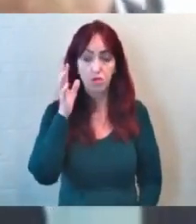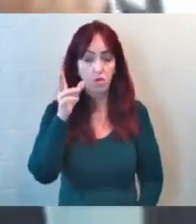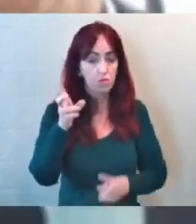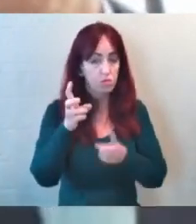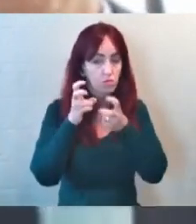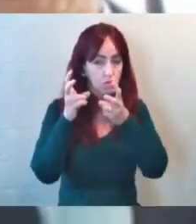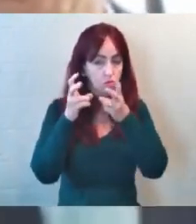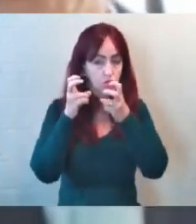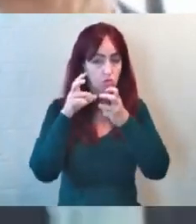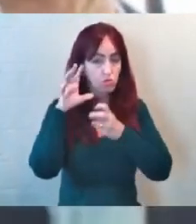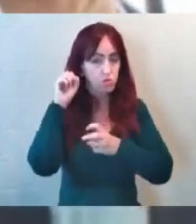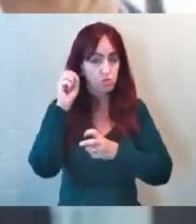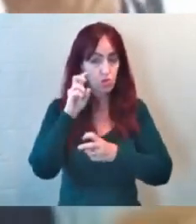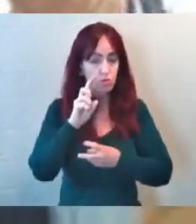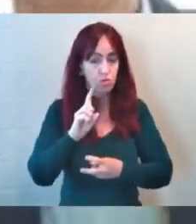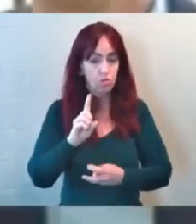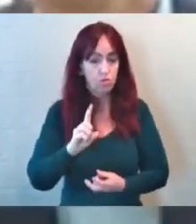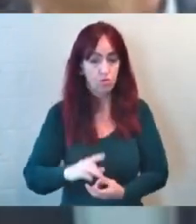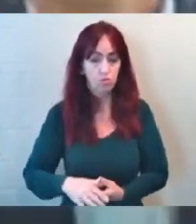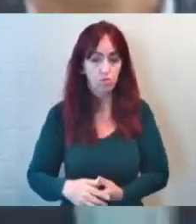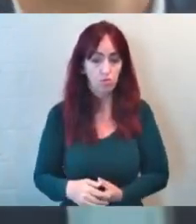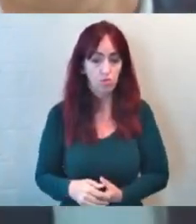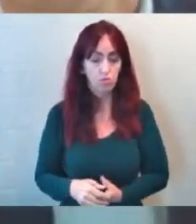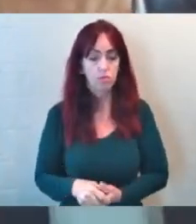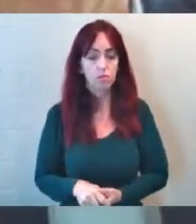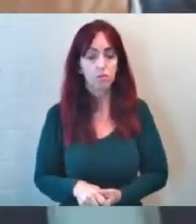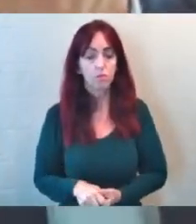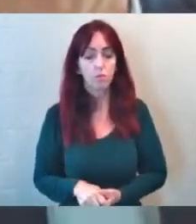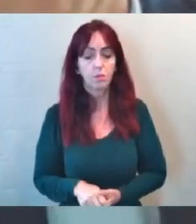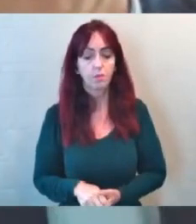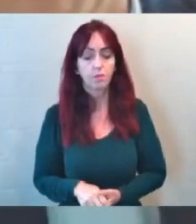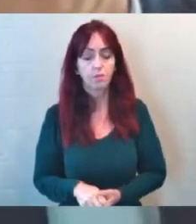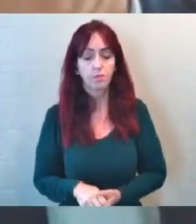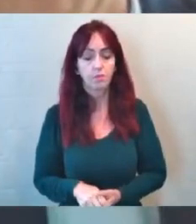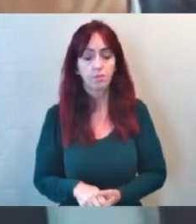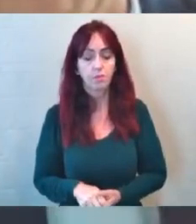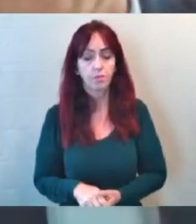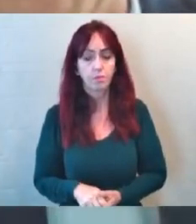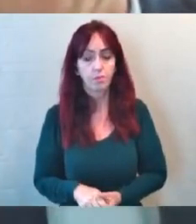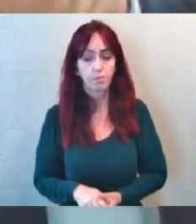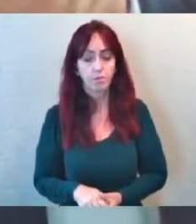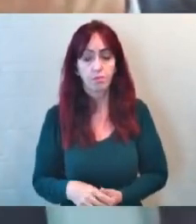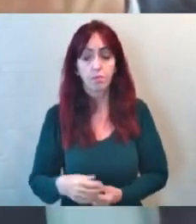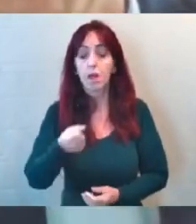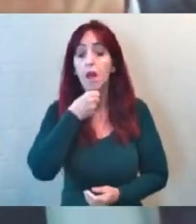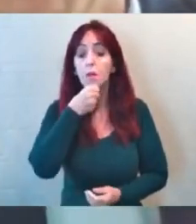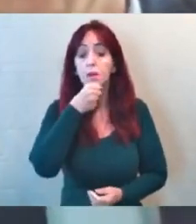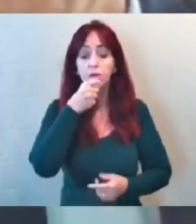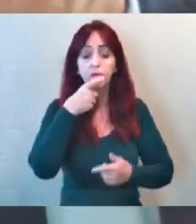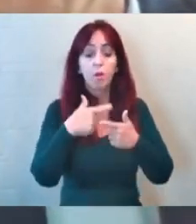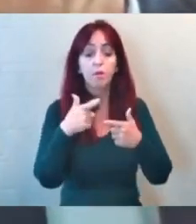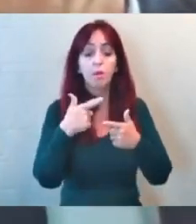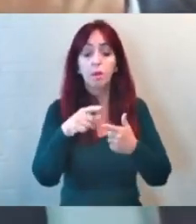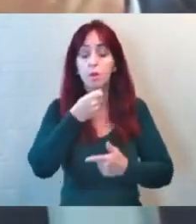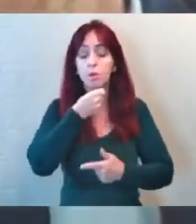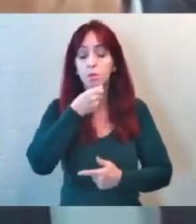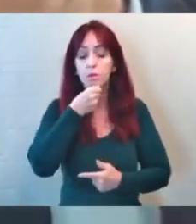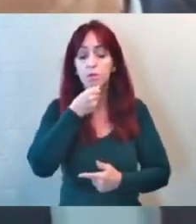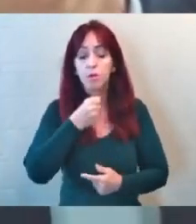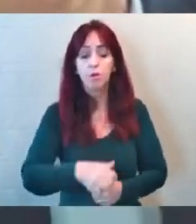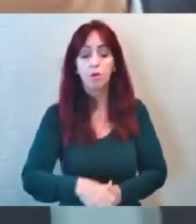chegar. Mas aqui, não é que a voz do senhor, não é o microfone, o problema está sendo aí no microfone de vocês.